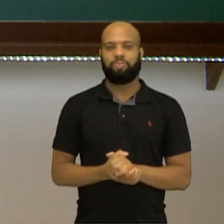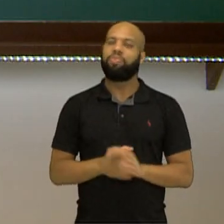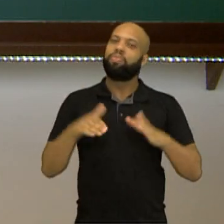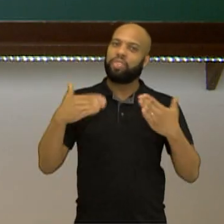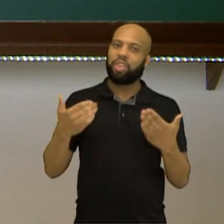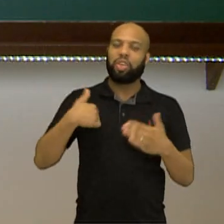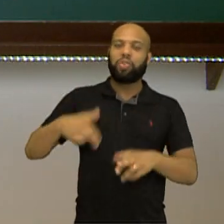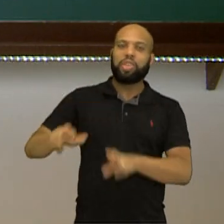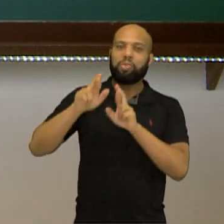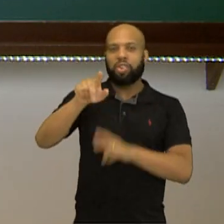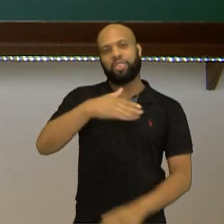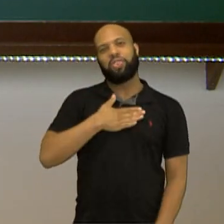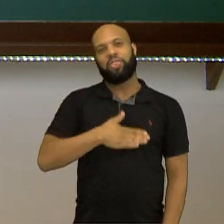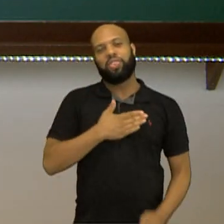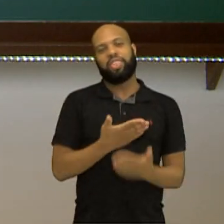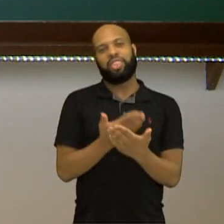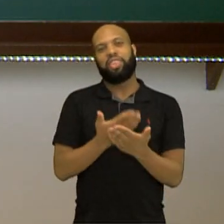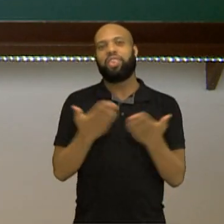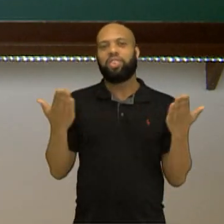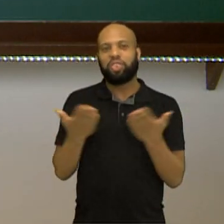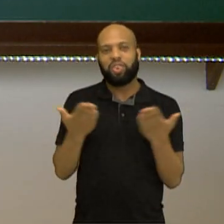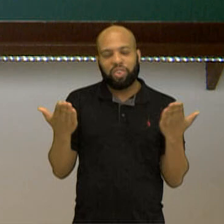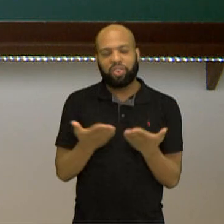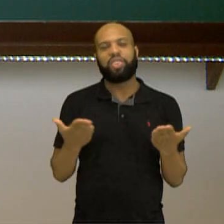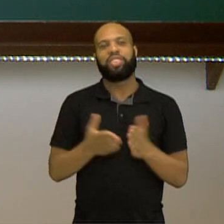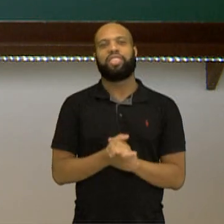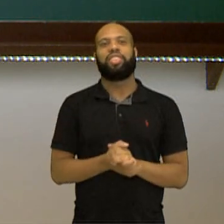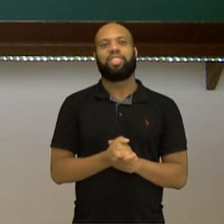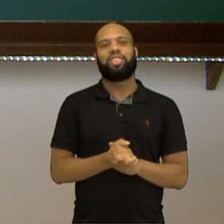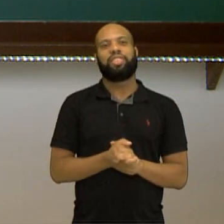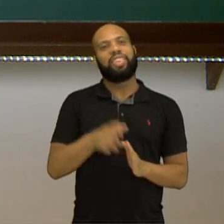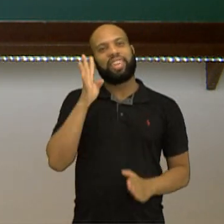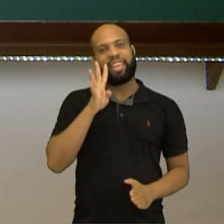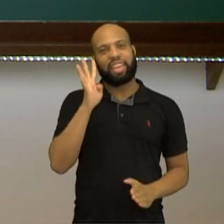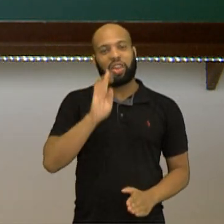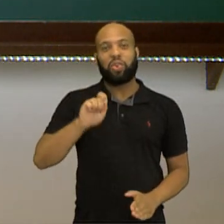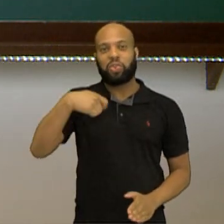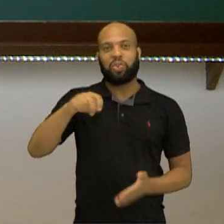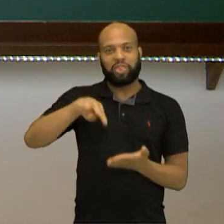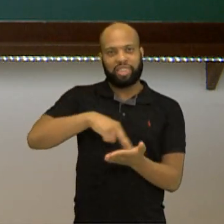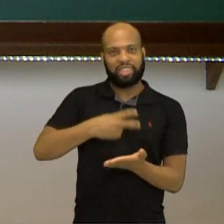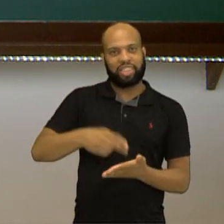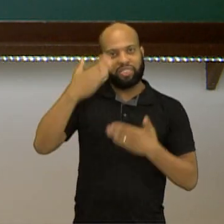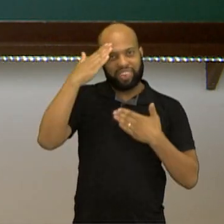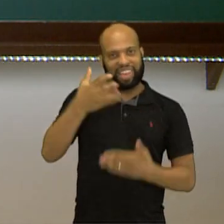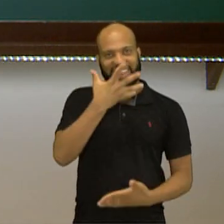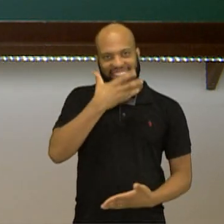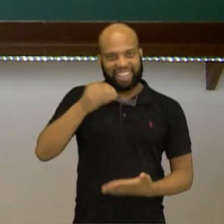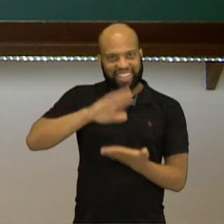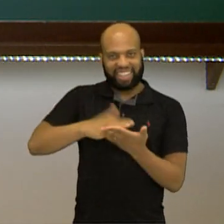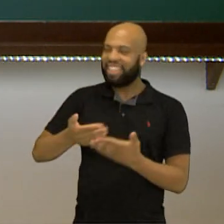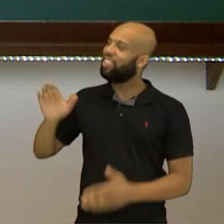Então, eu espero que vocês tenham gostado da nossa aula de hoje, muito bacana sobre o skate. Agradeço o nosso